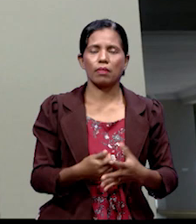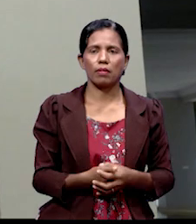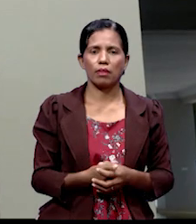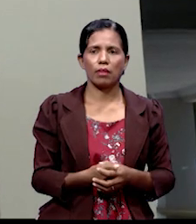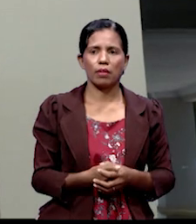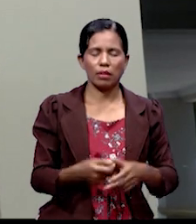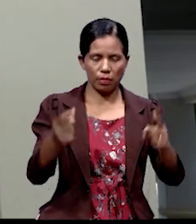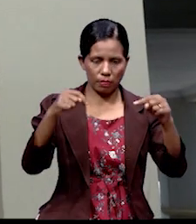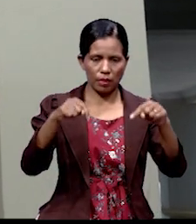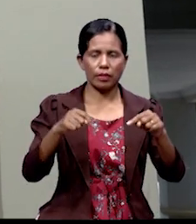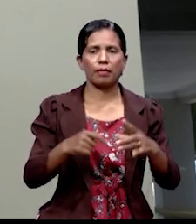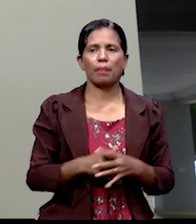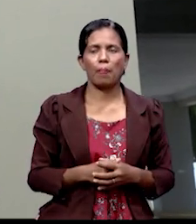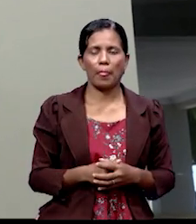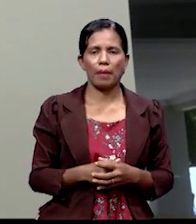em